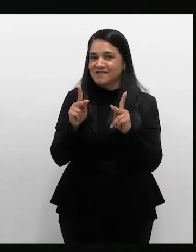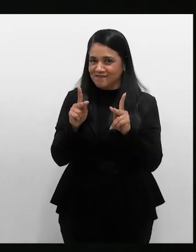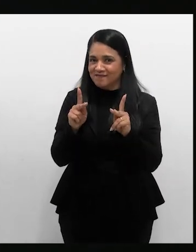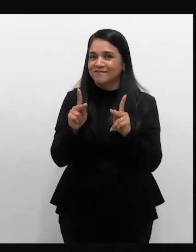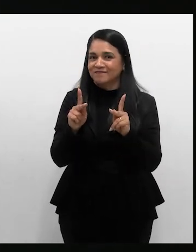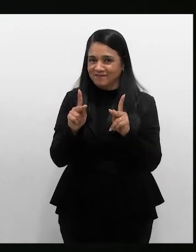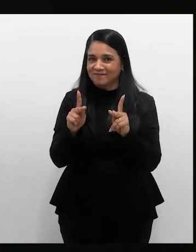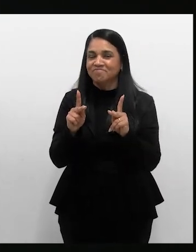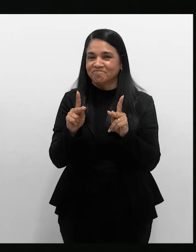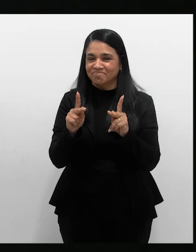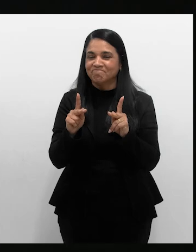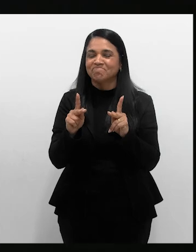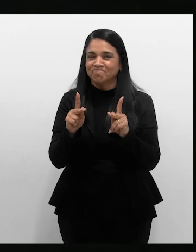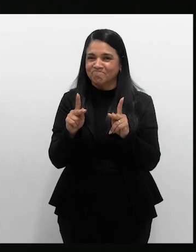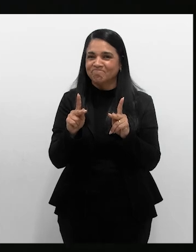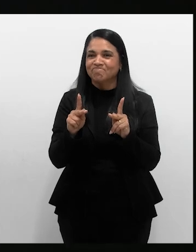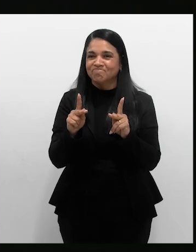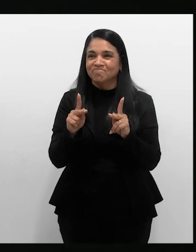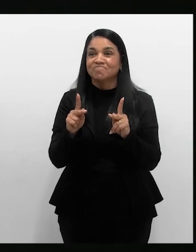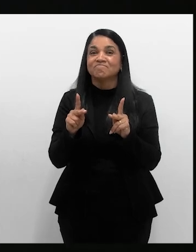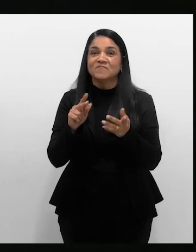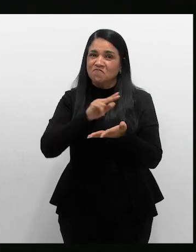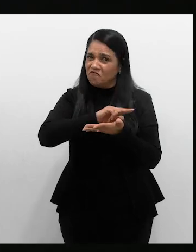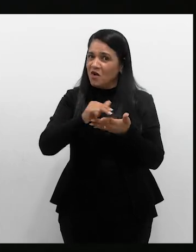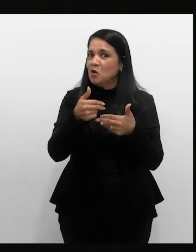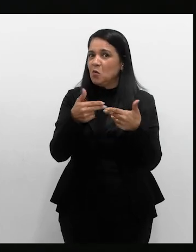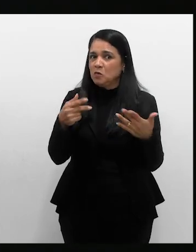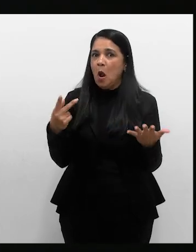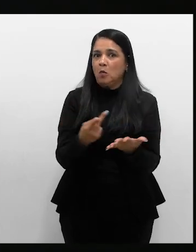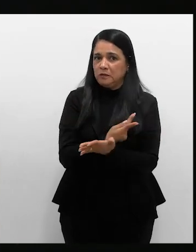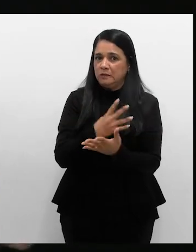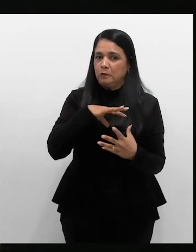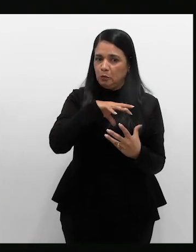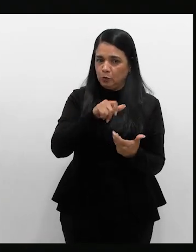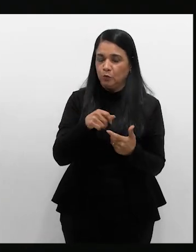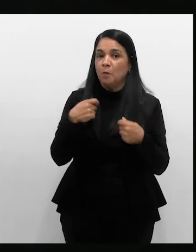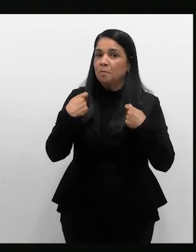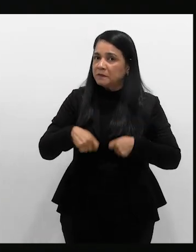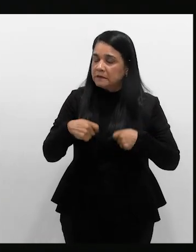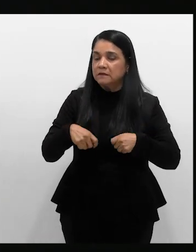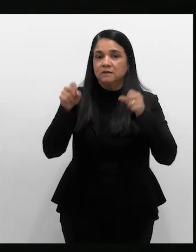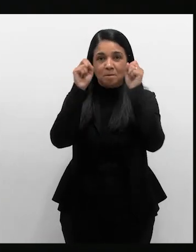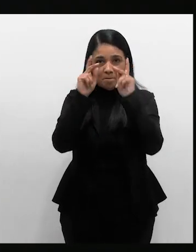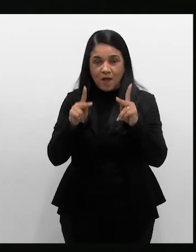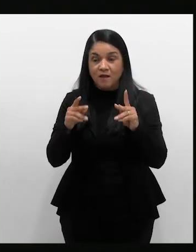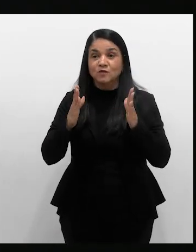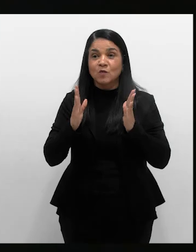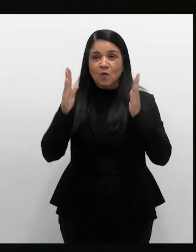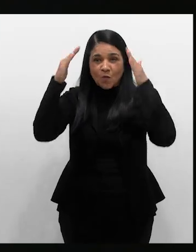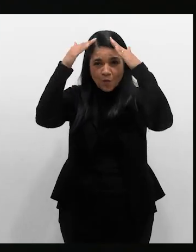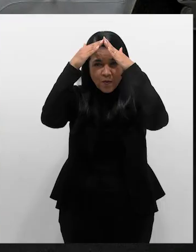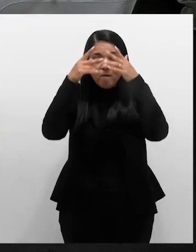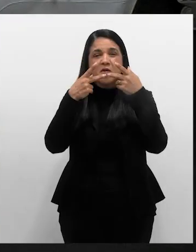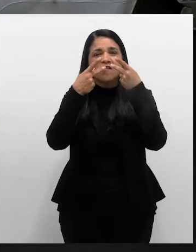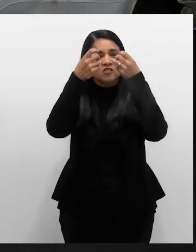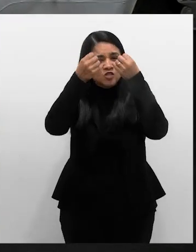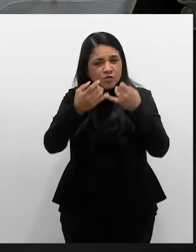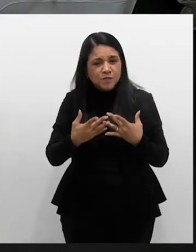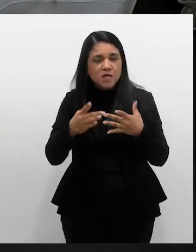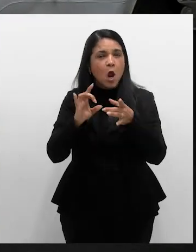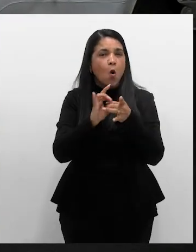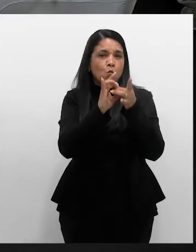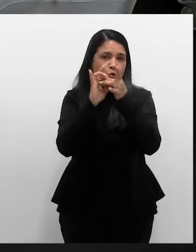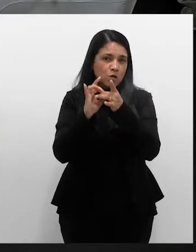nós estamos precisando bastante, né? Temos muitos motivos para desejar a paz. Um Papa, né? Ele fala um pouco dessa